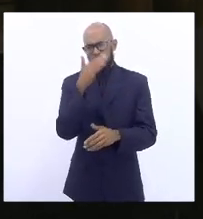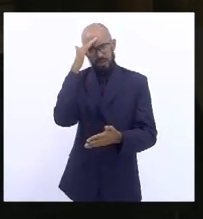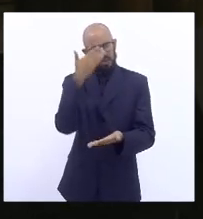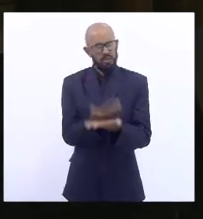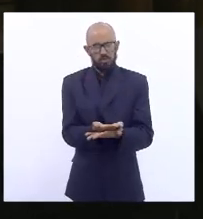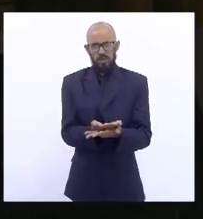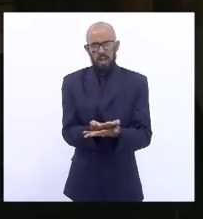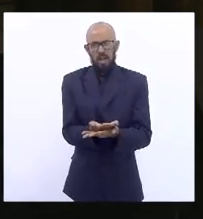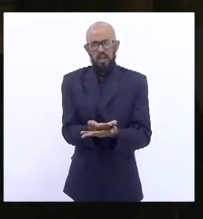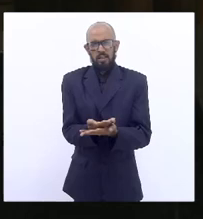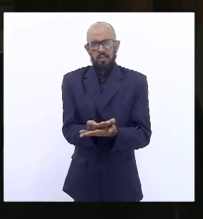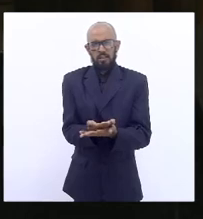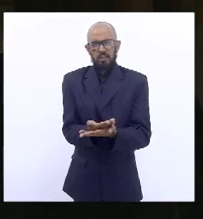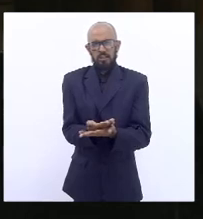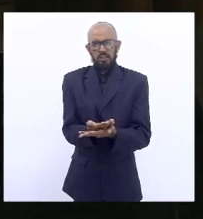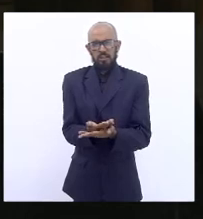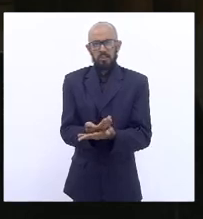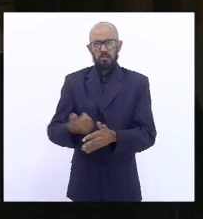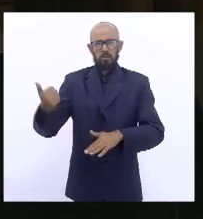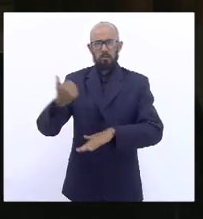educação é